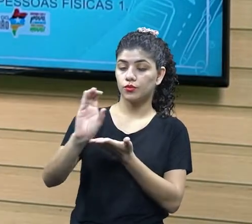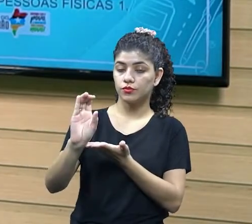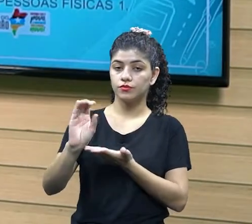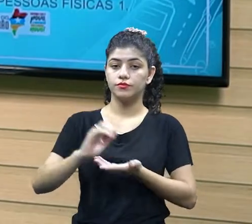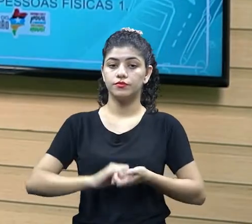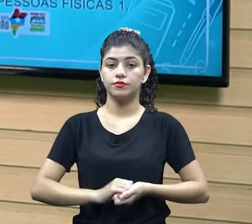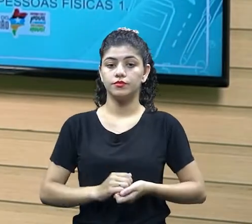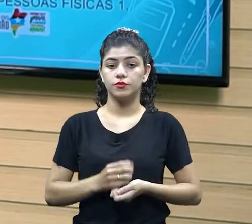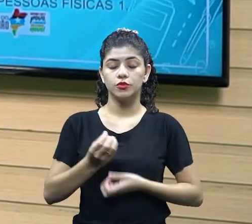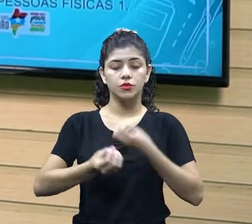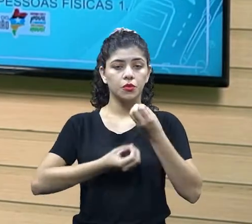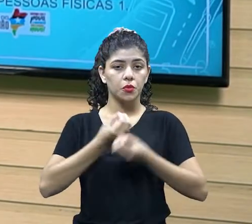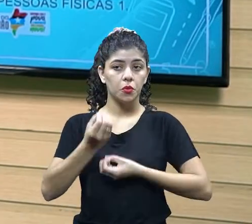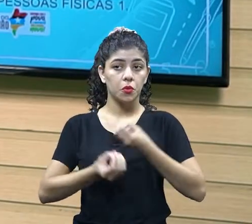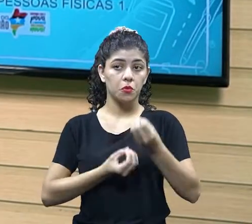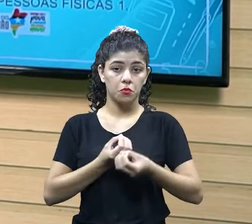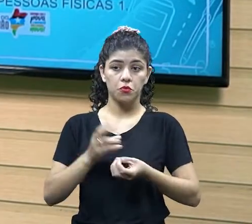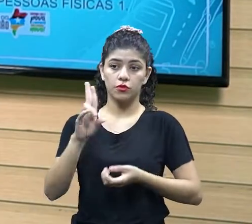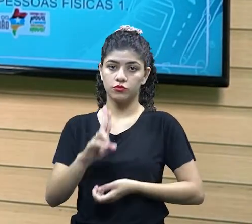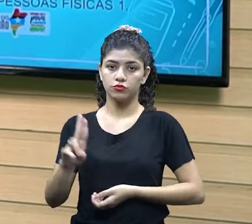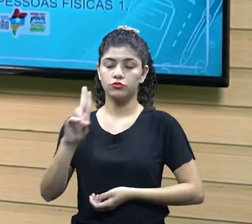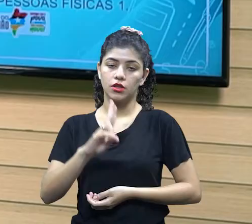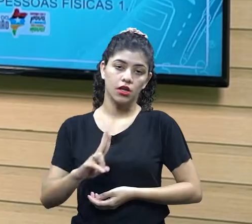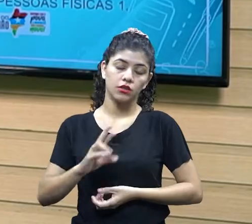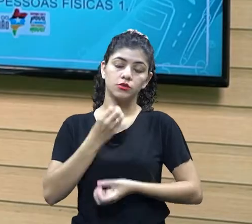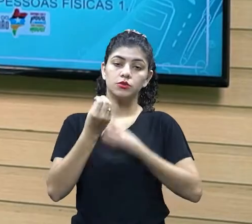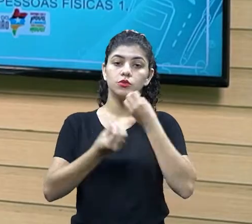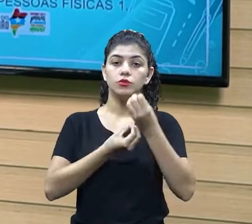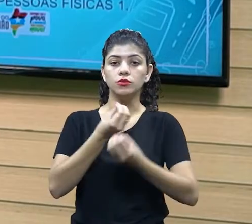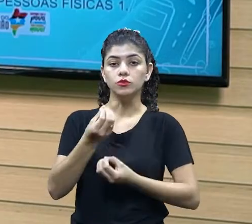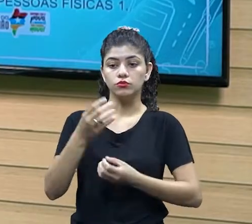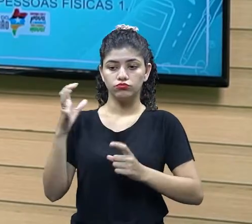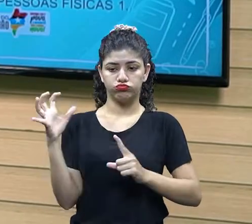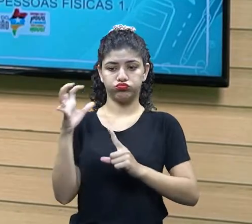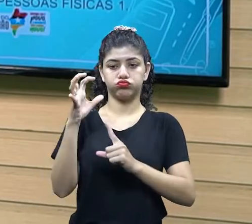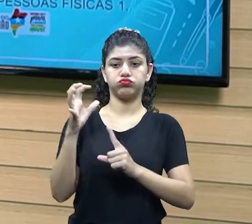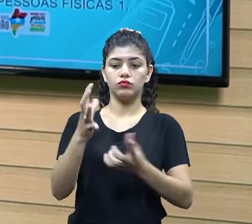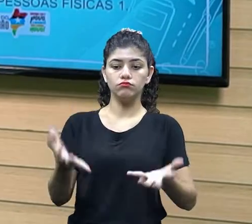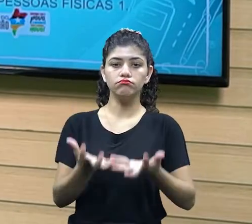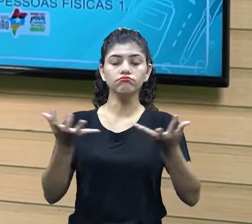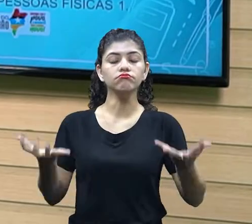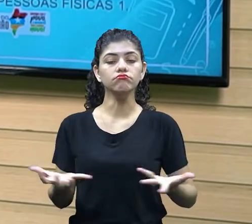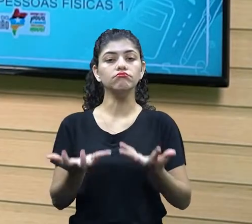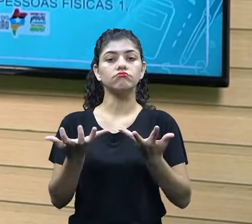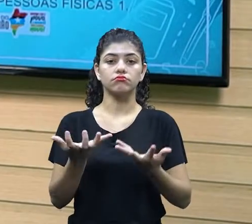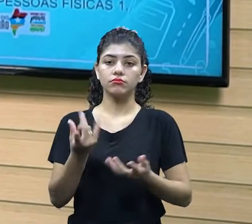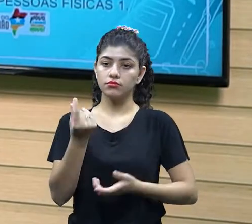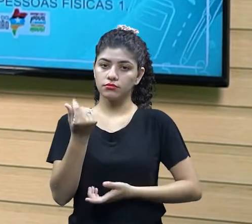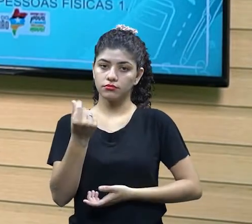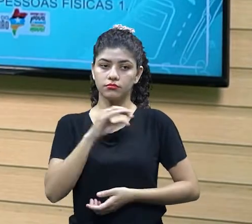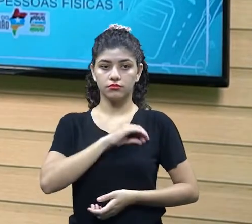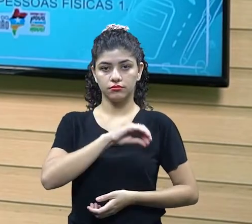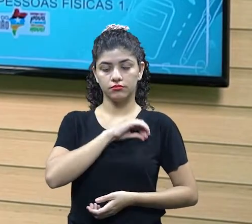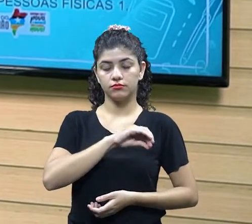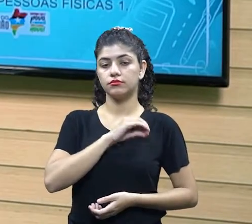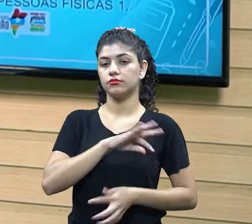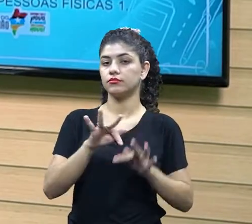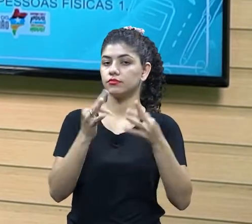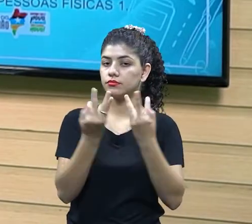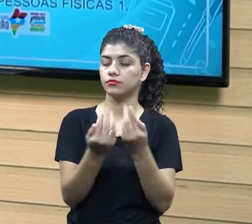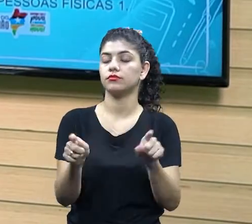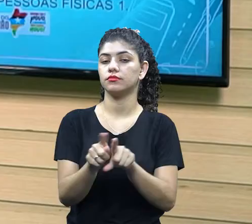de que forma esses recursos são consumidos, de que forma eles podem impactar no orçamento pessoal da pessoa, no orçamento familiar.